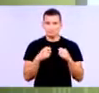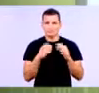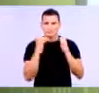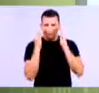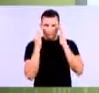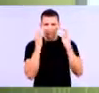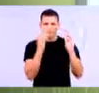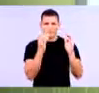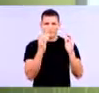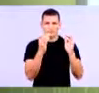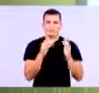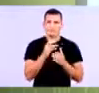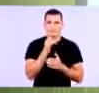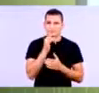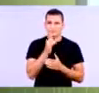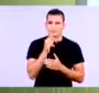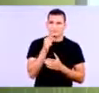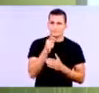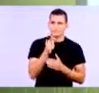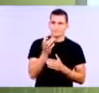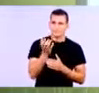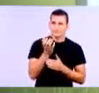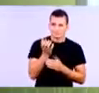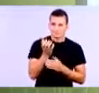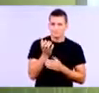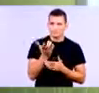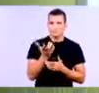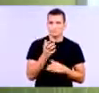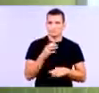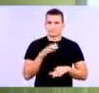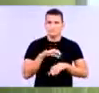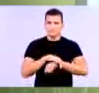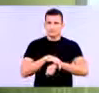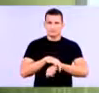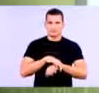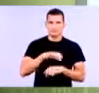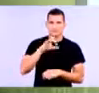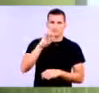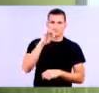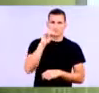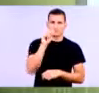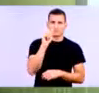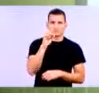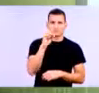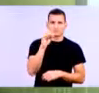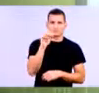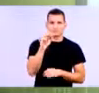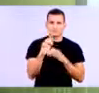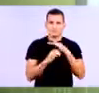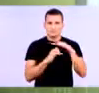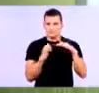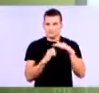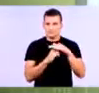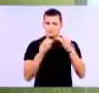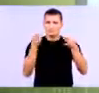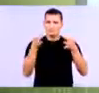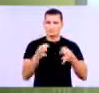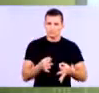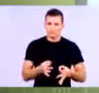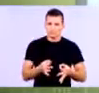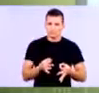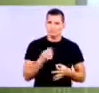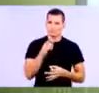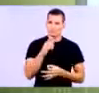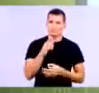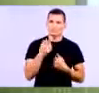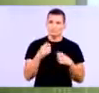cumpridas. Se você quer assegurar os dados da empresa de forma correta, então você, no